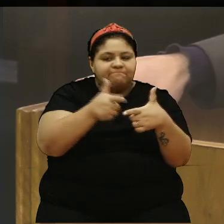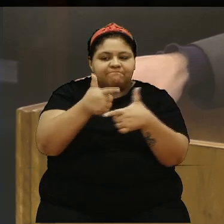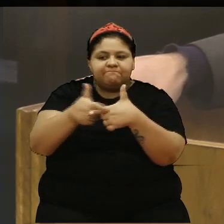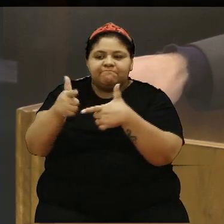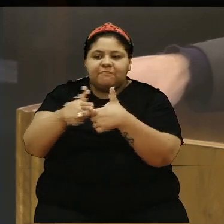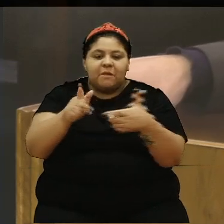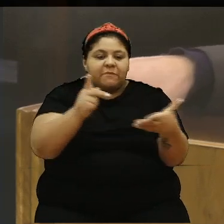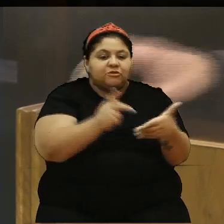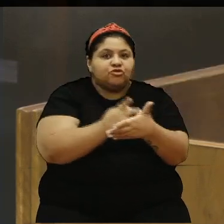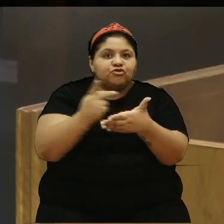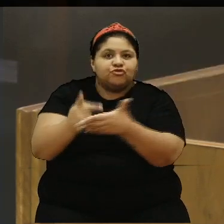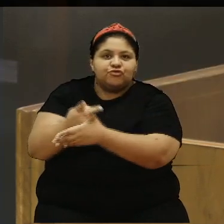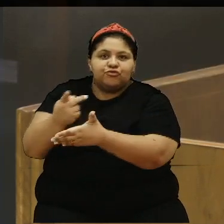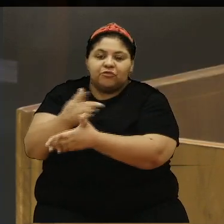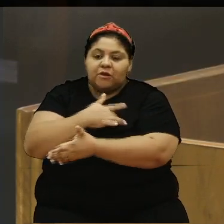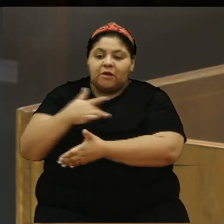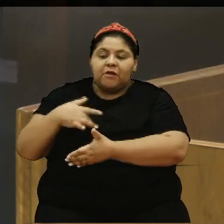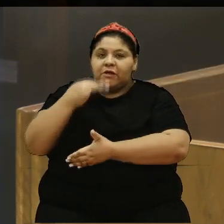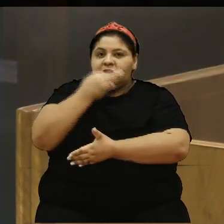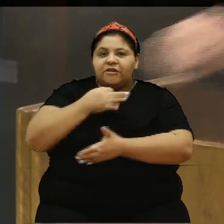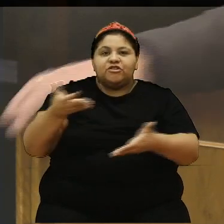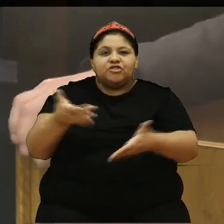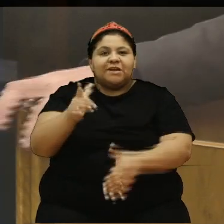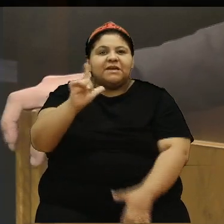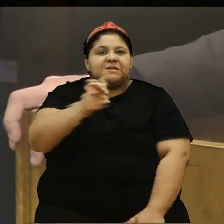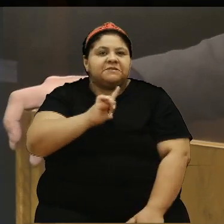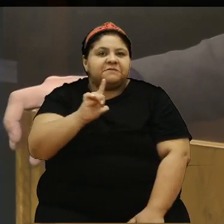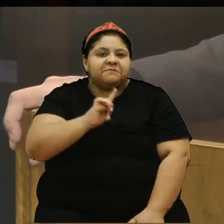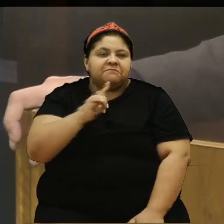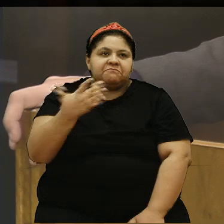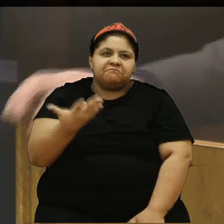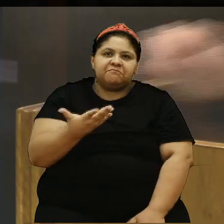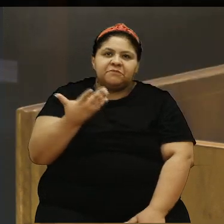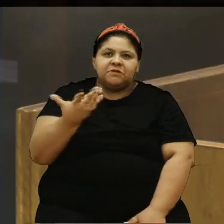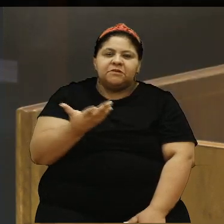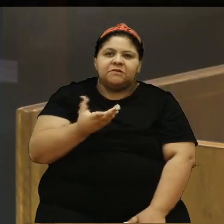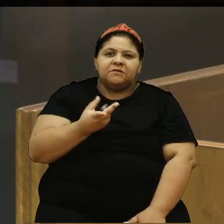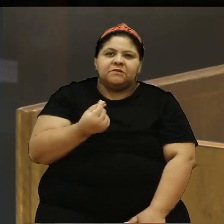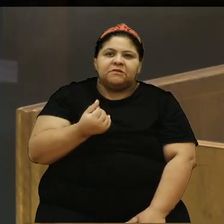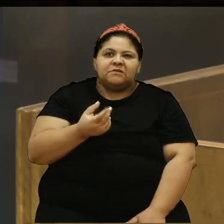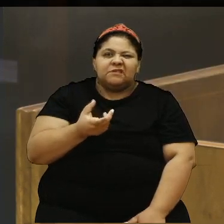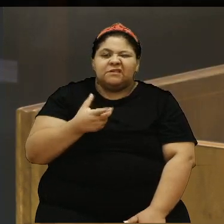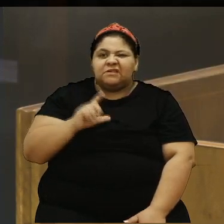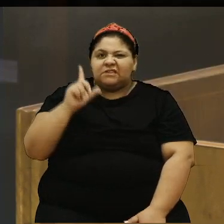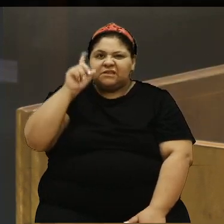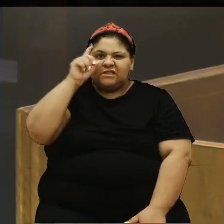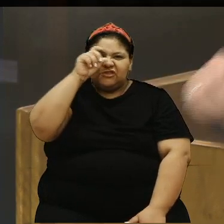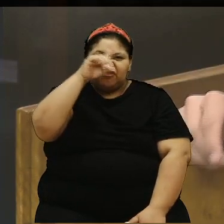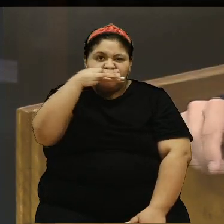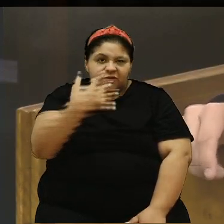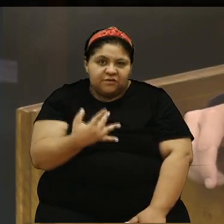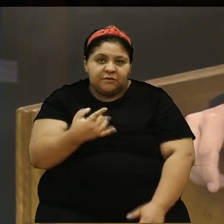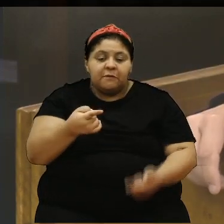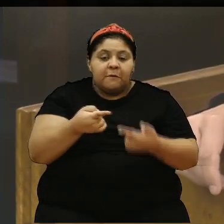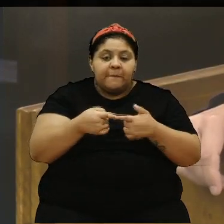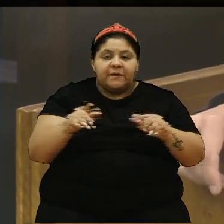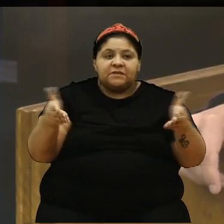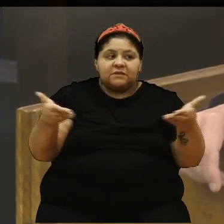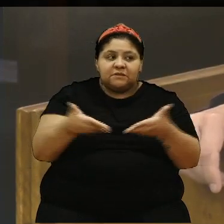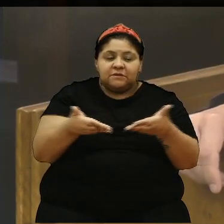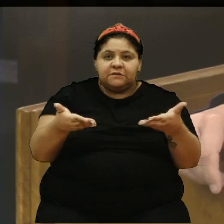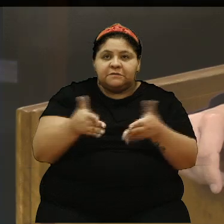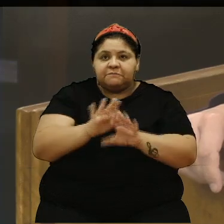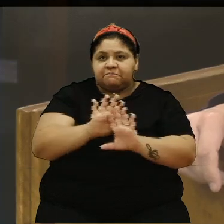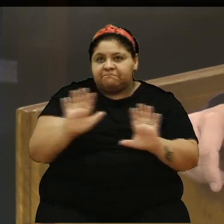equívocos. A saúde de Caxias do Sul já teve uma situação extremamente catastrófica, mas agora, vamos